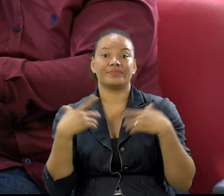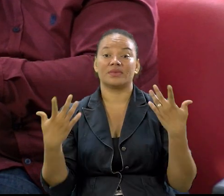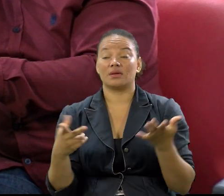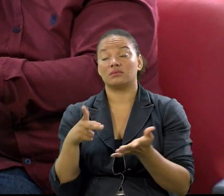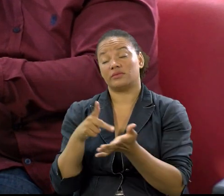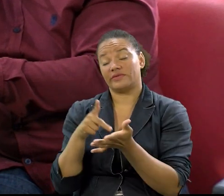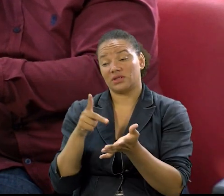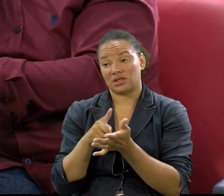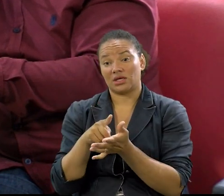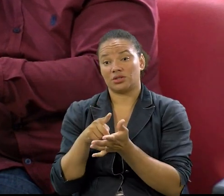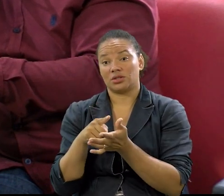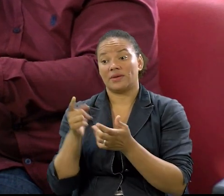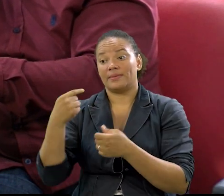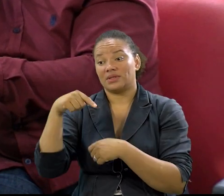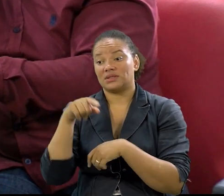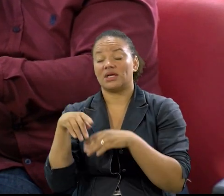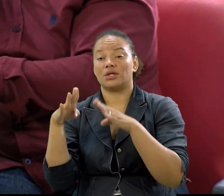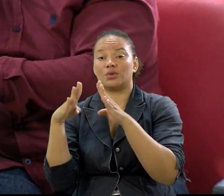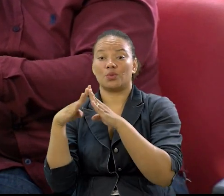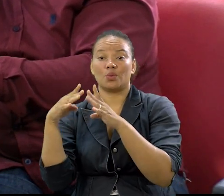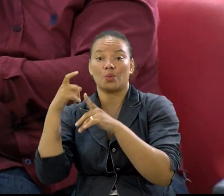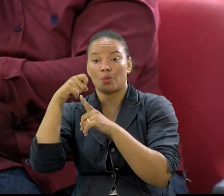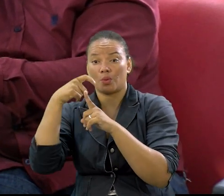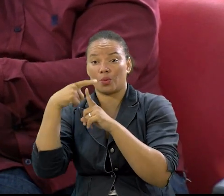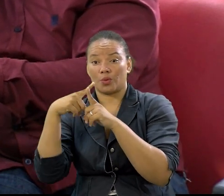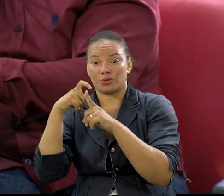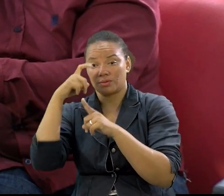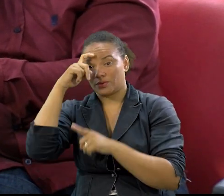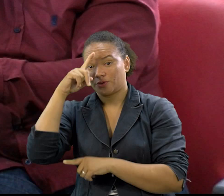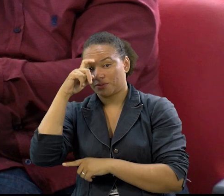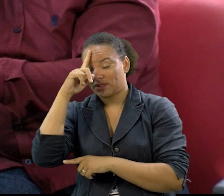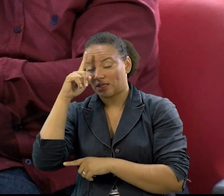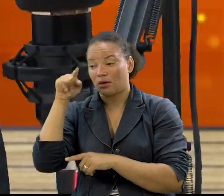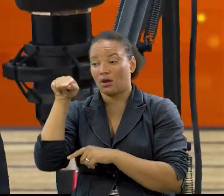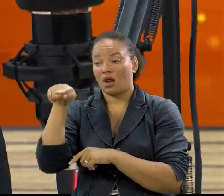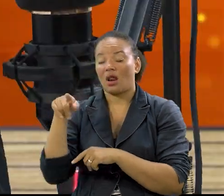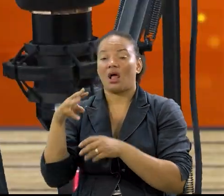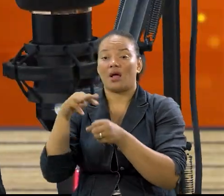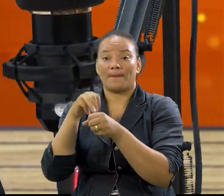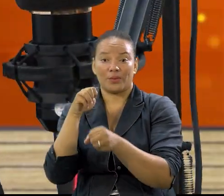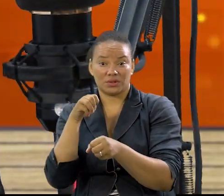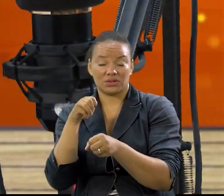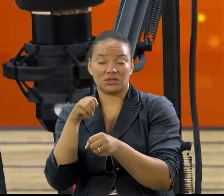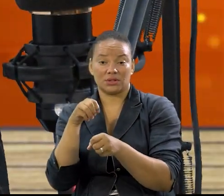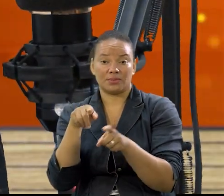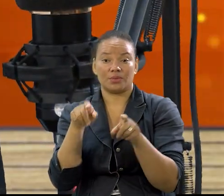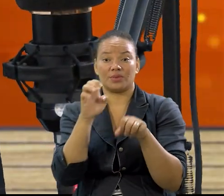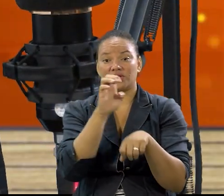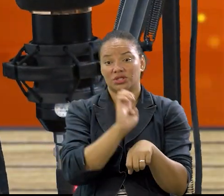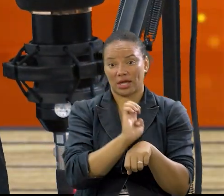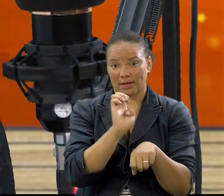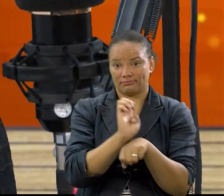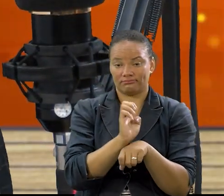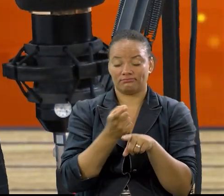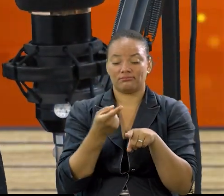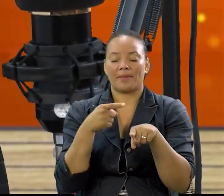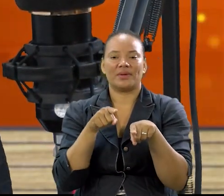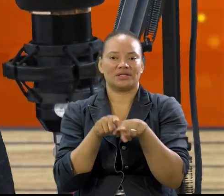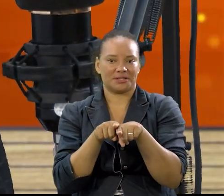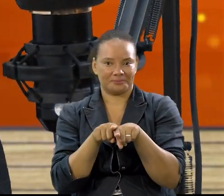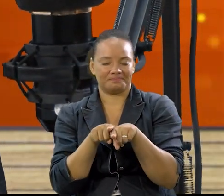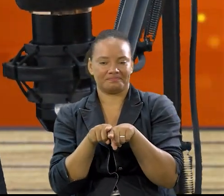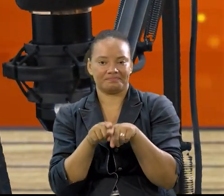unidades de saúde do município né porque tem uma pactuação entre município uma parceria entre Município e Estado